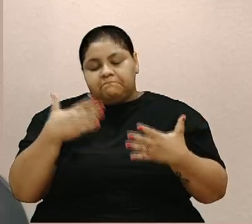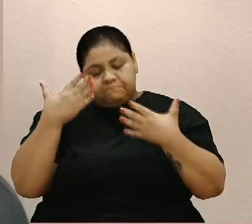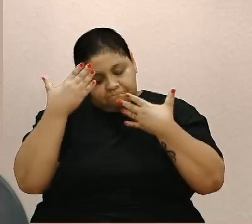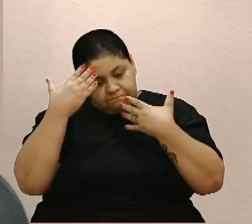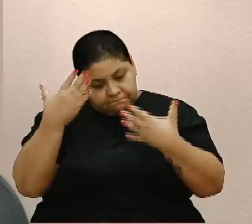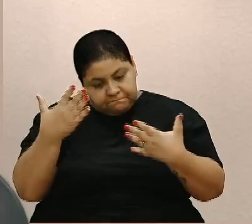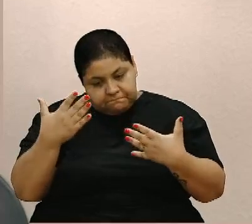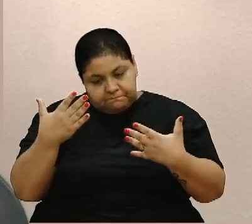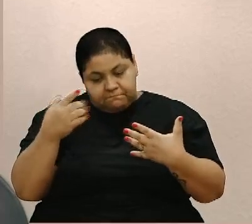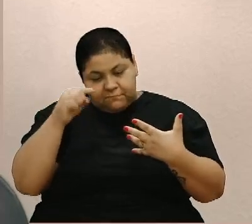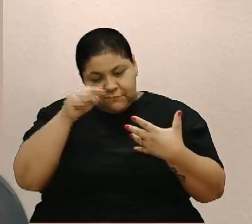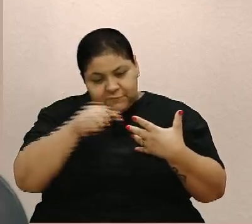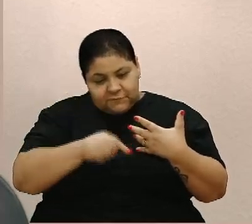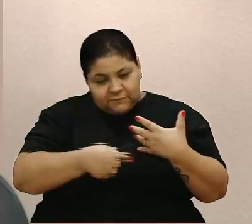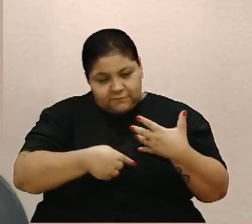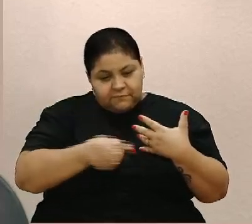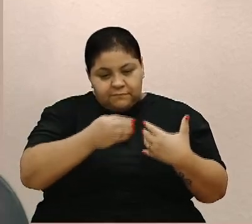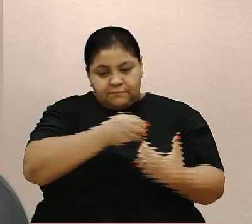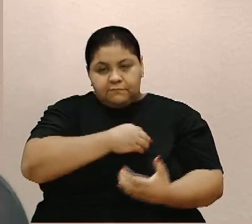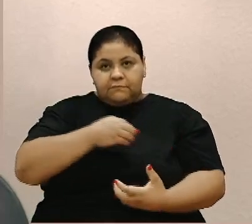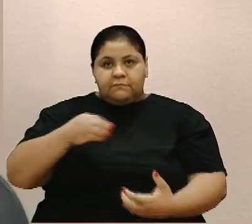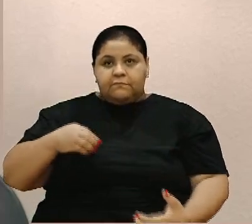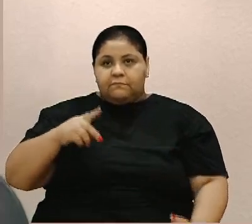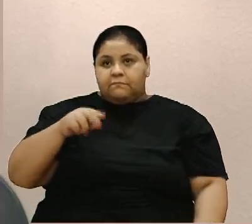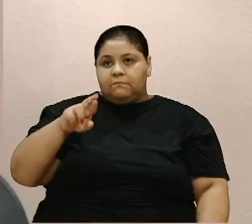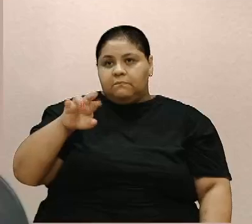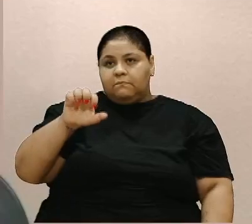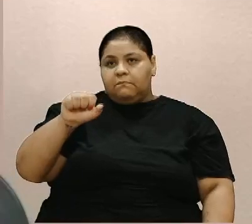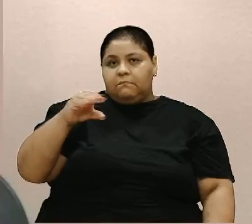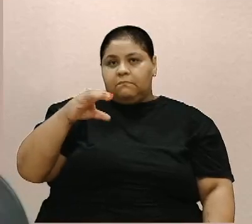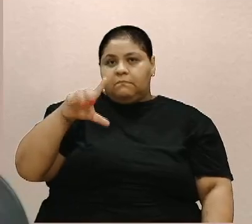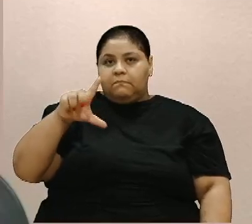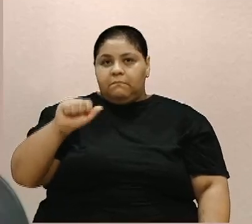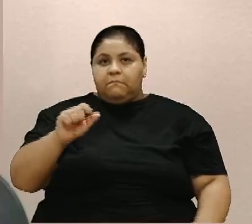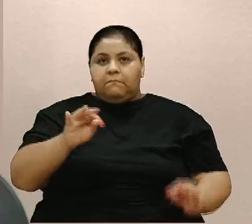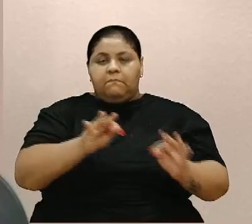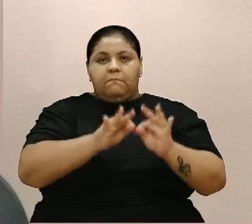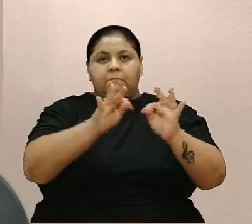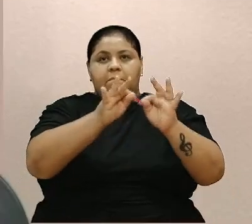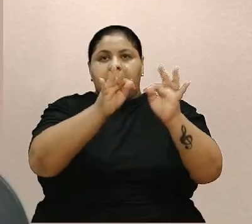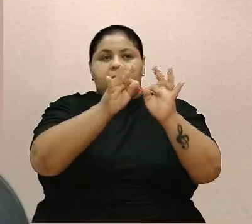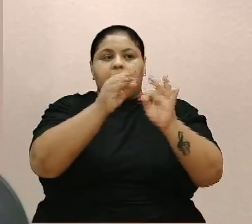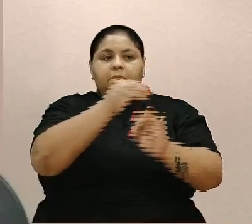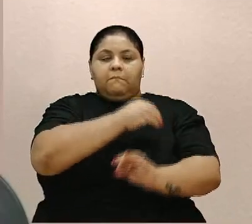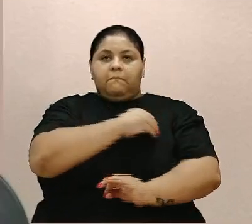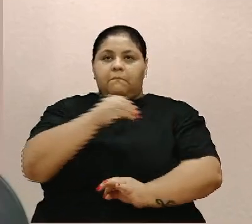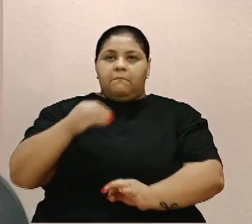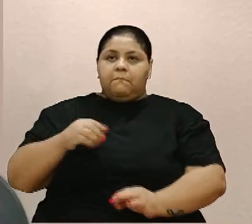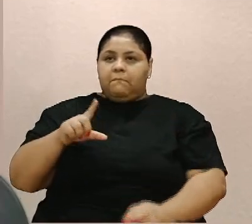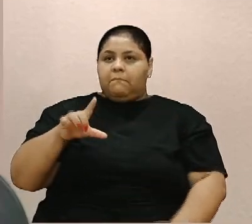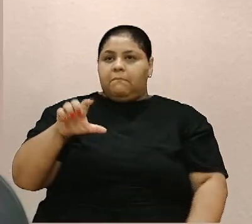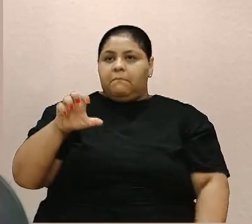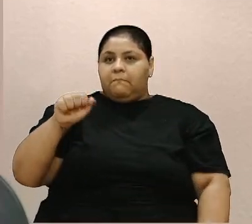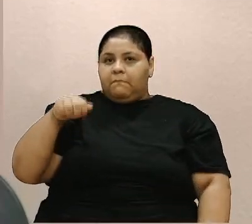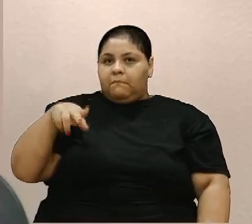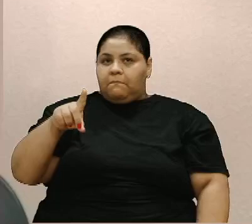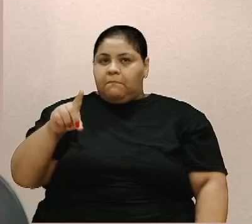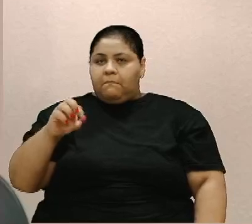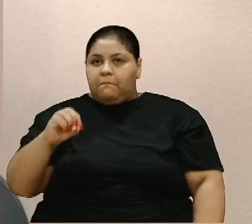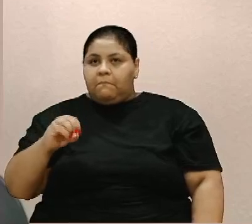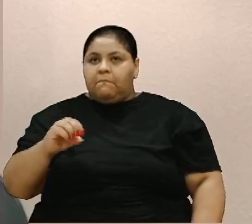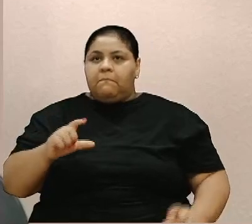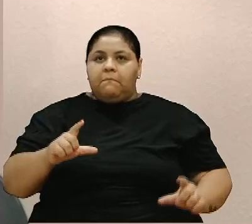agradecer imensamente a médica reguladora, a doutora Priscila Olme, técnico auxiliar de regulação médica, Leandro Scariotti, técnico de